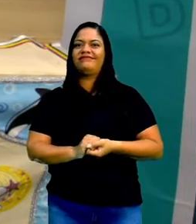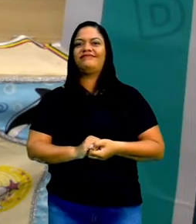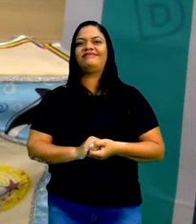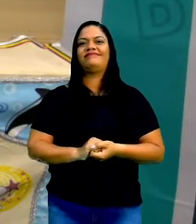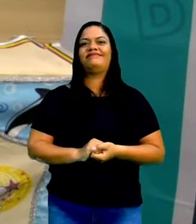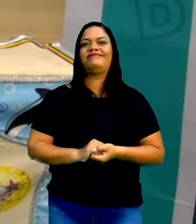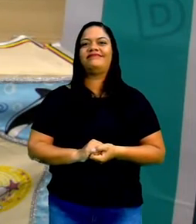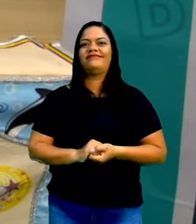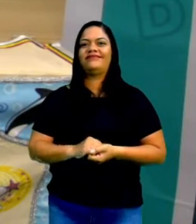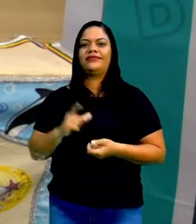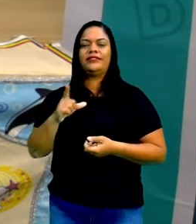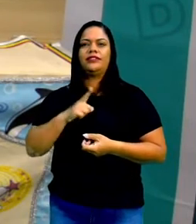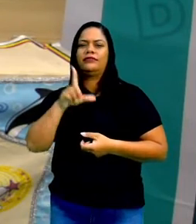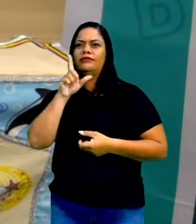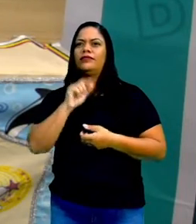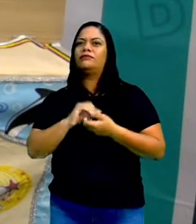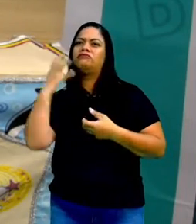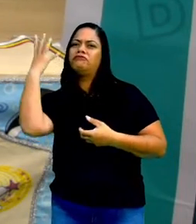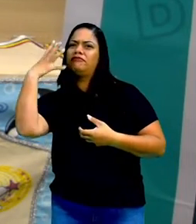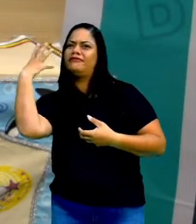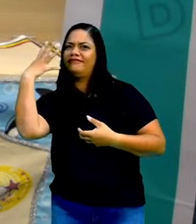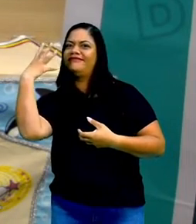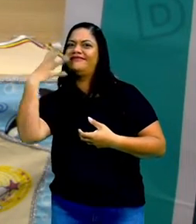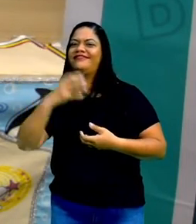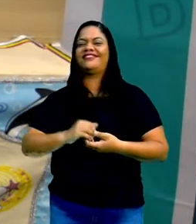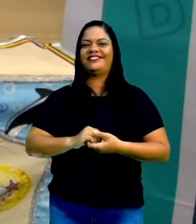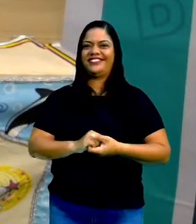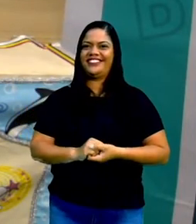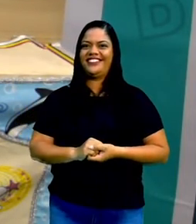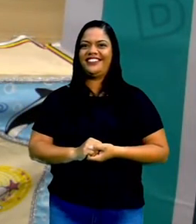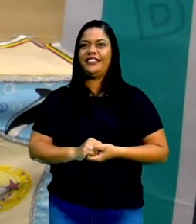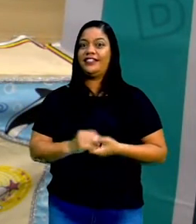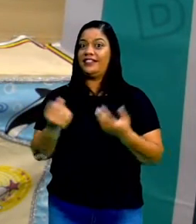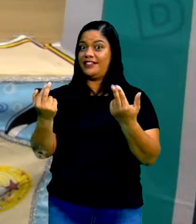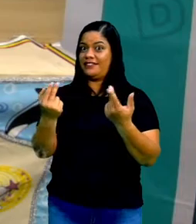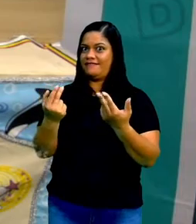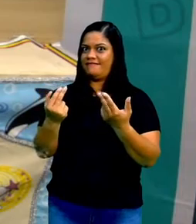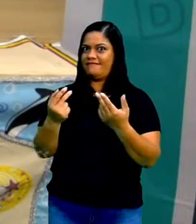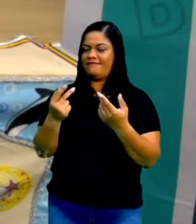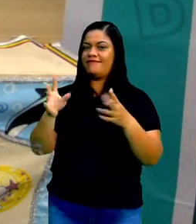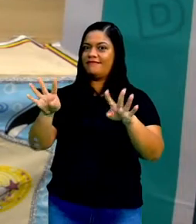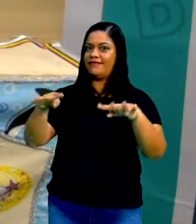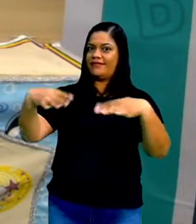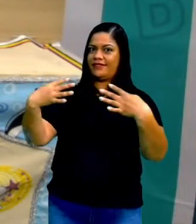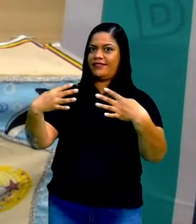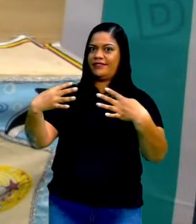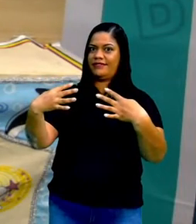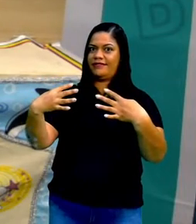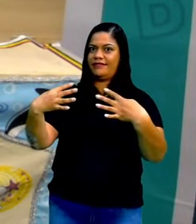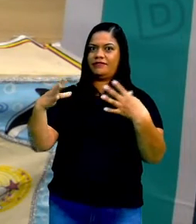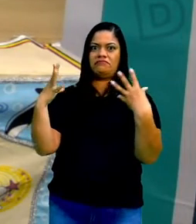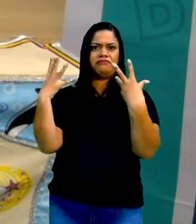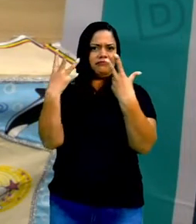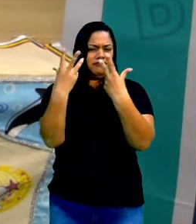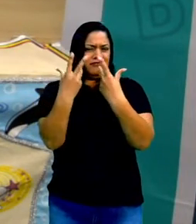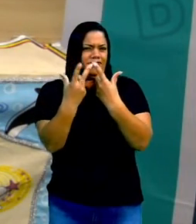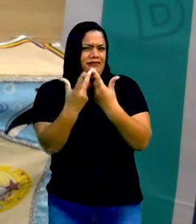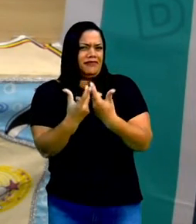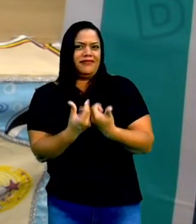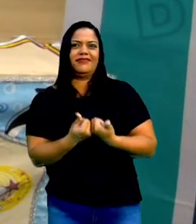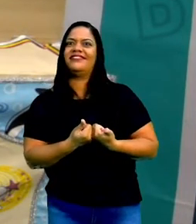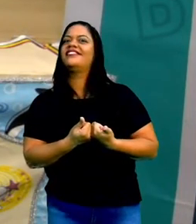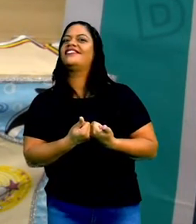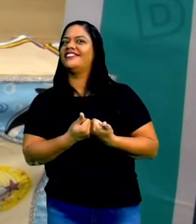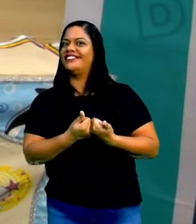Isso mesmo. Do mesmo jeito que o pavão chama atenção pela sua boniteza, né,